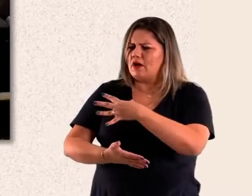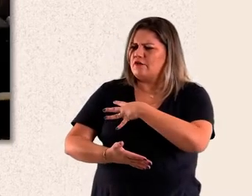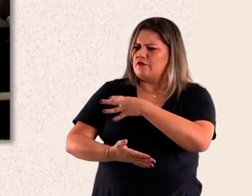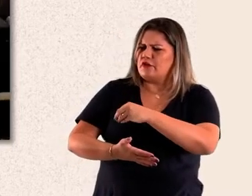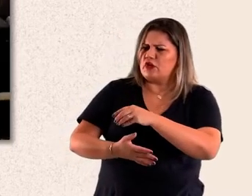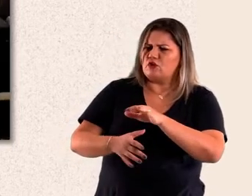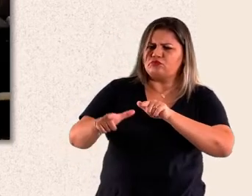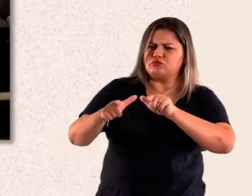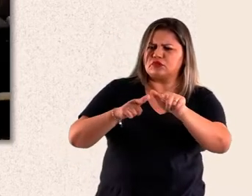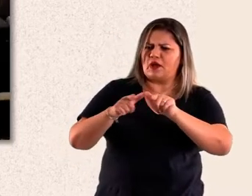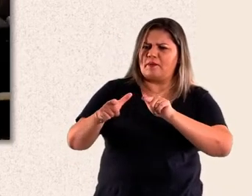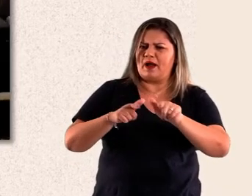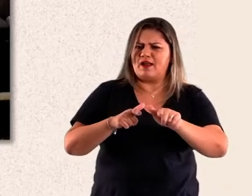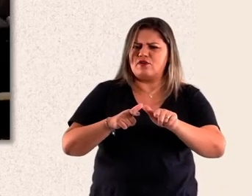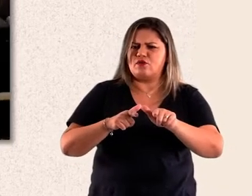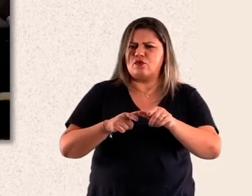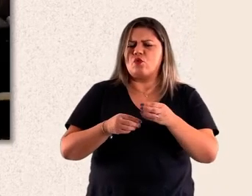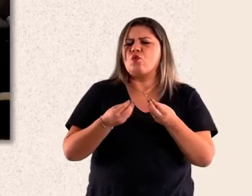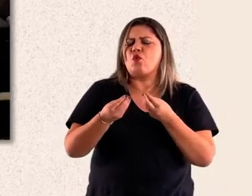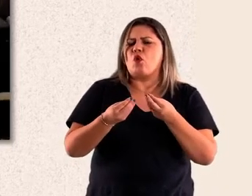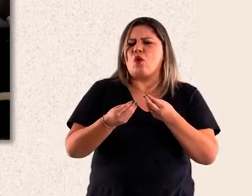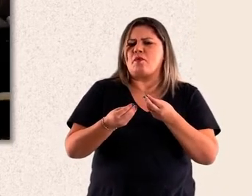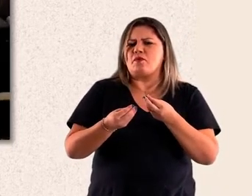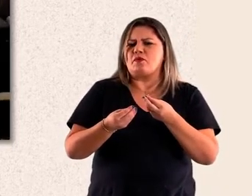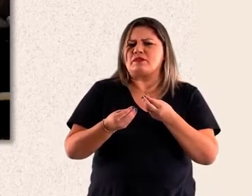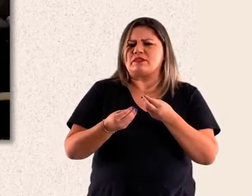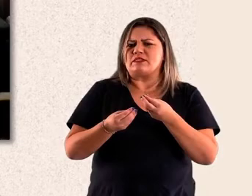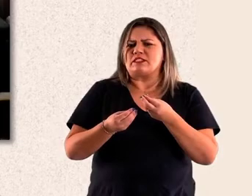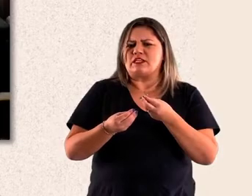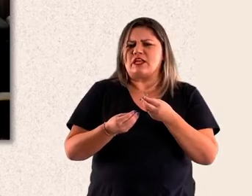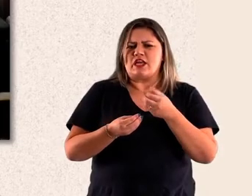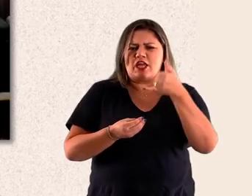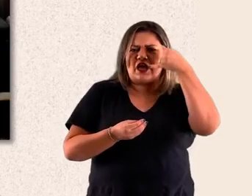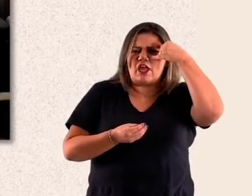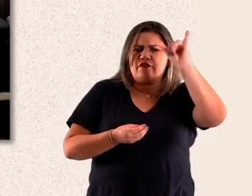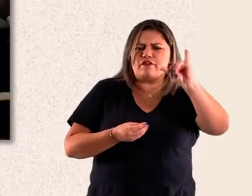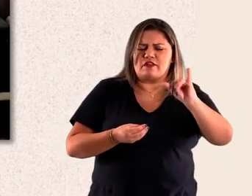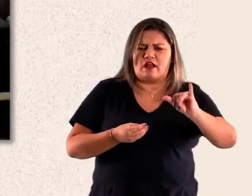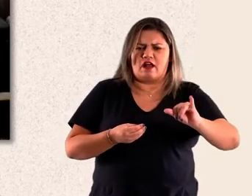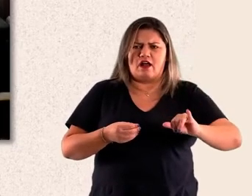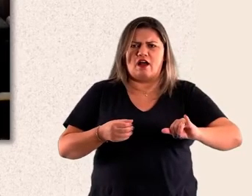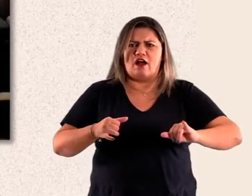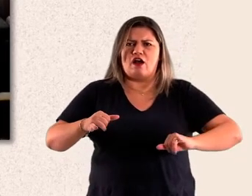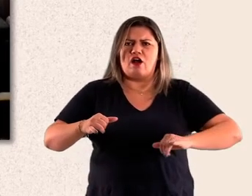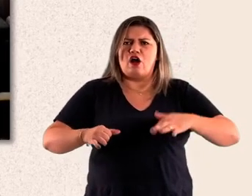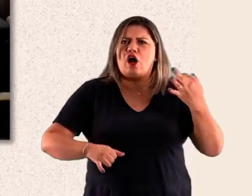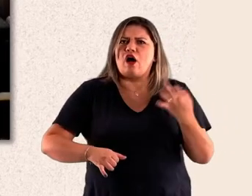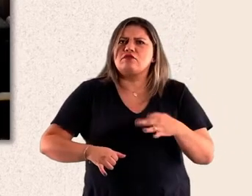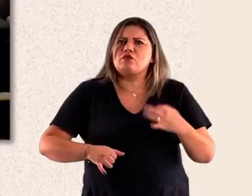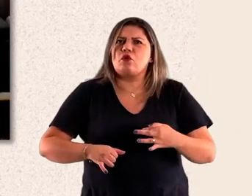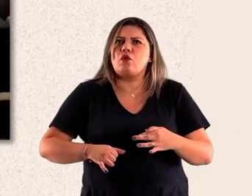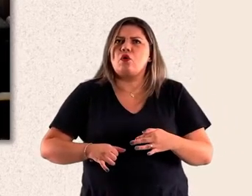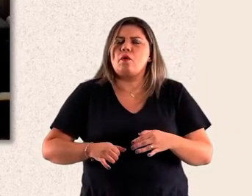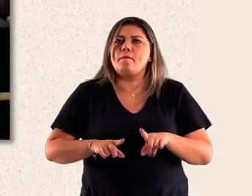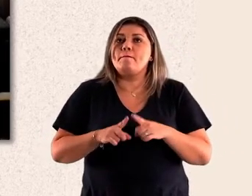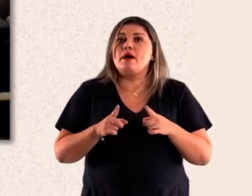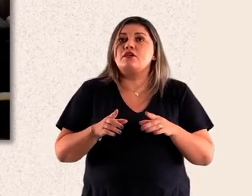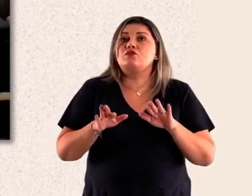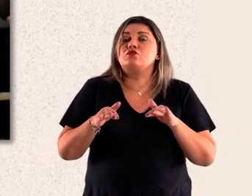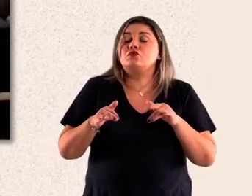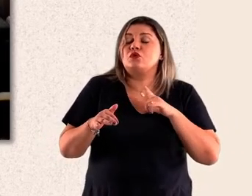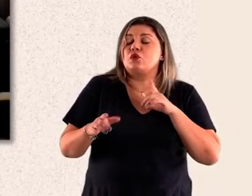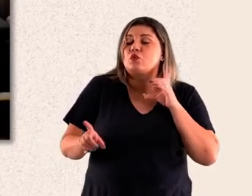prazer EA fuga da dor é em quando eu encontro no trabalho não uma dor mas um amigo